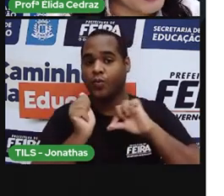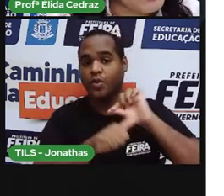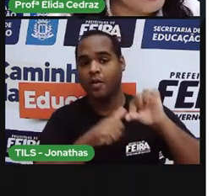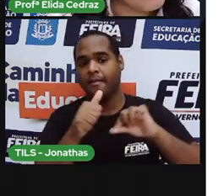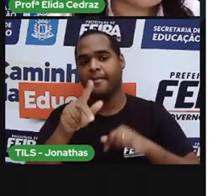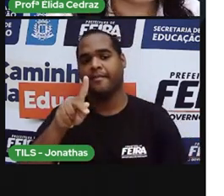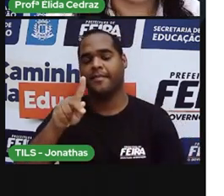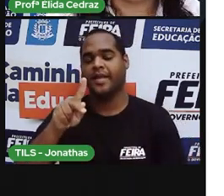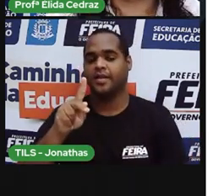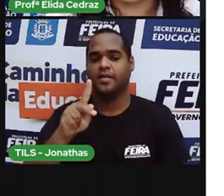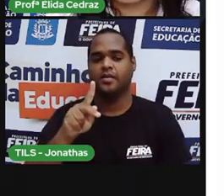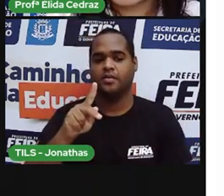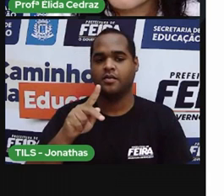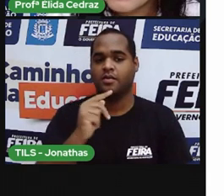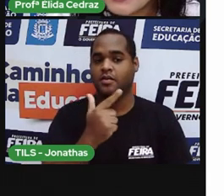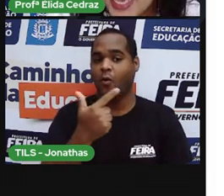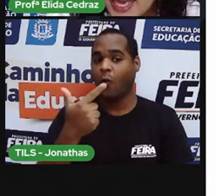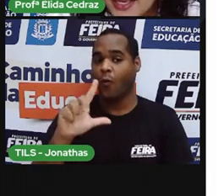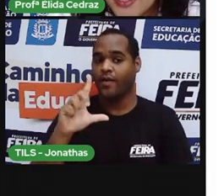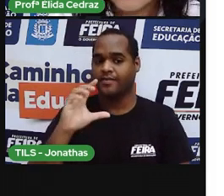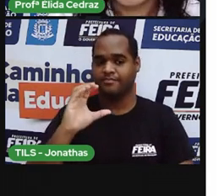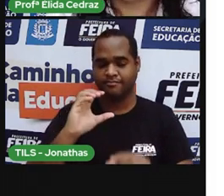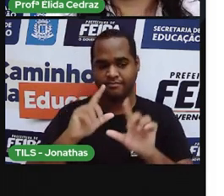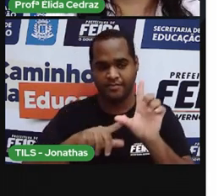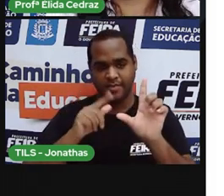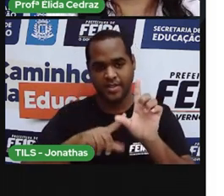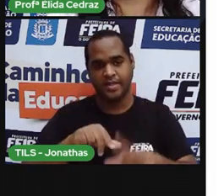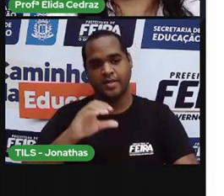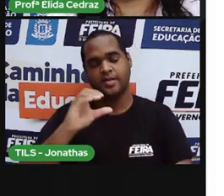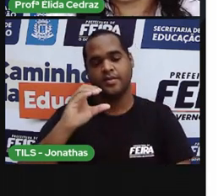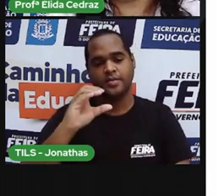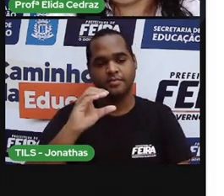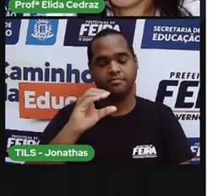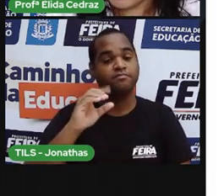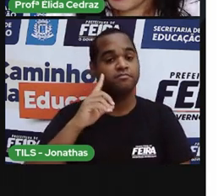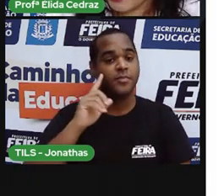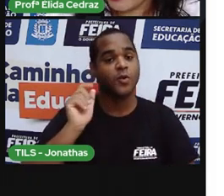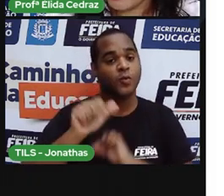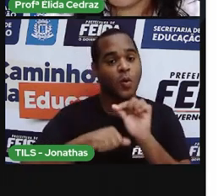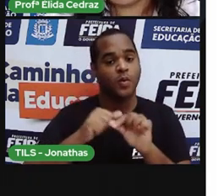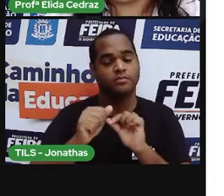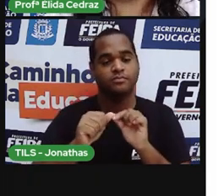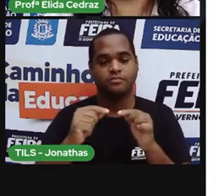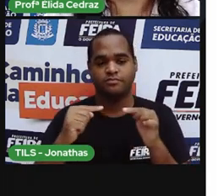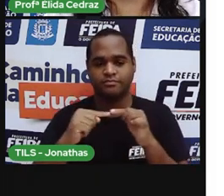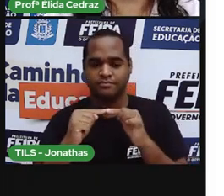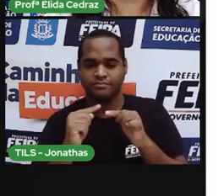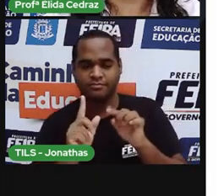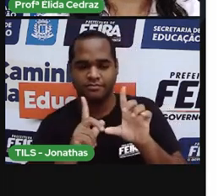P pela letra C. E nós formamos a palavra cara.